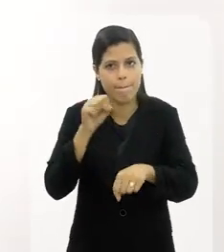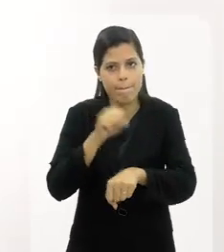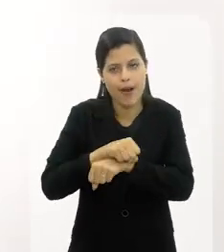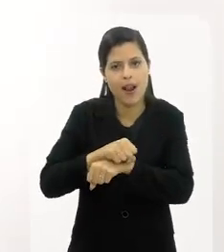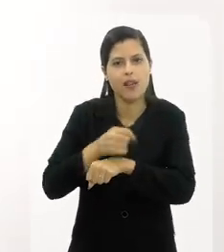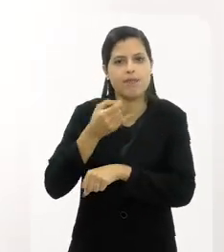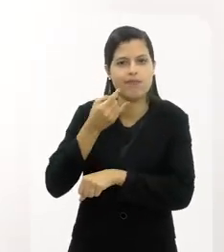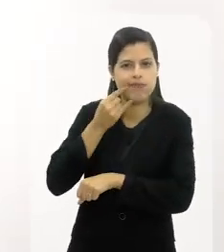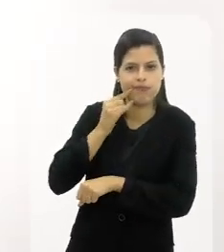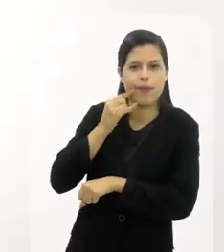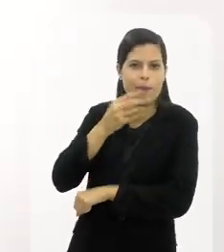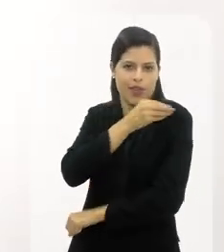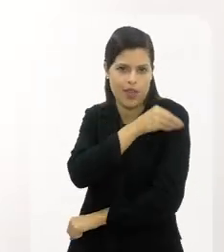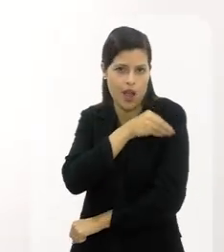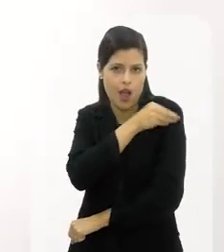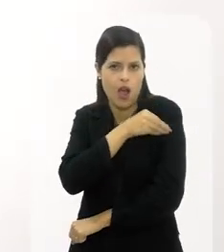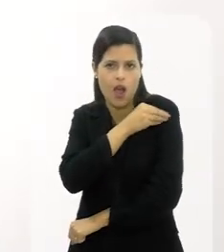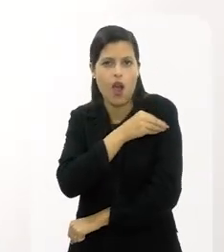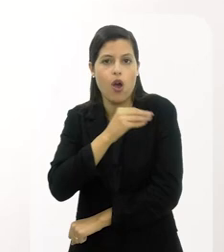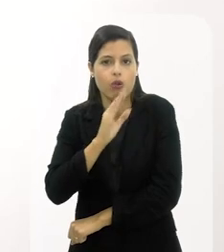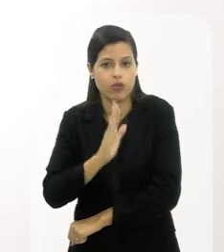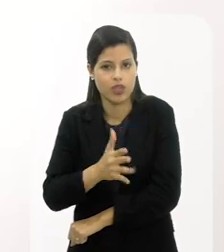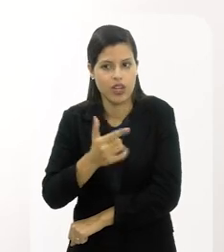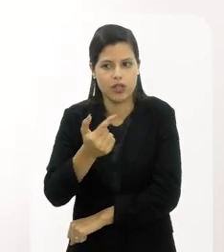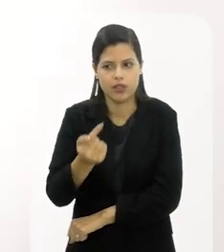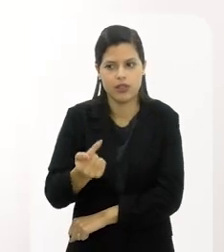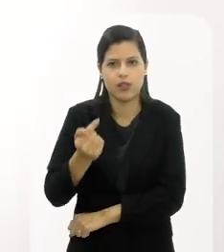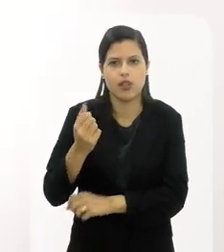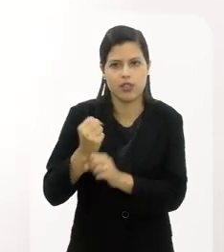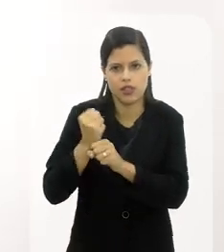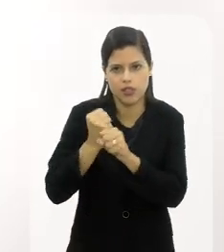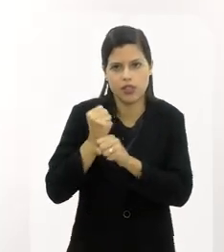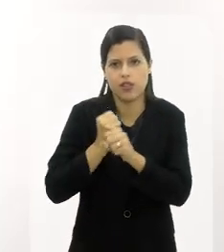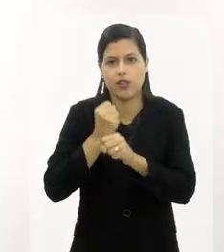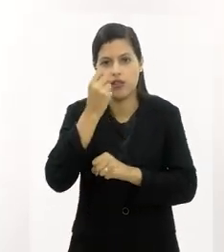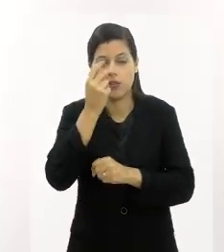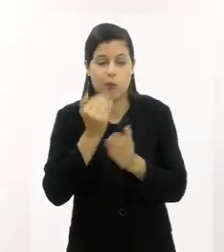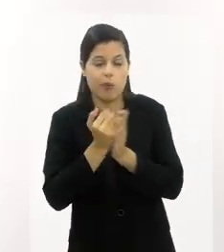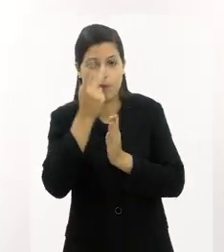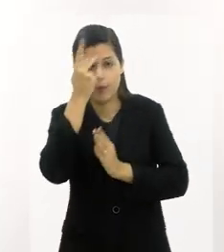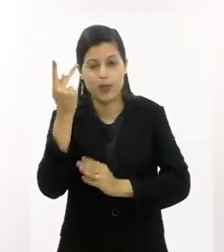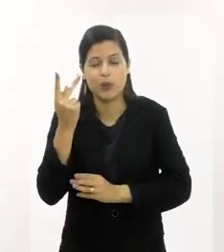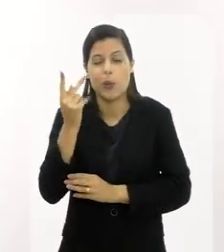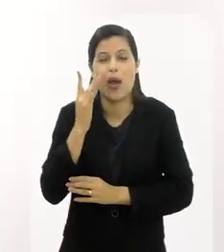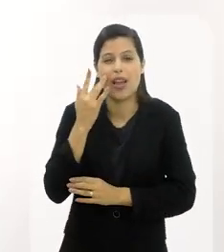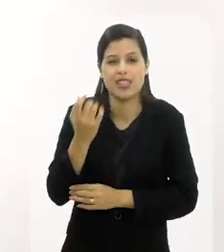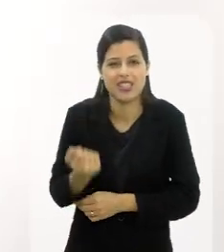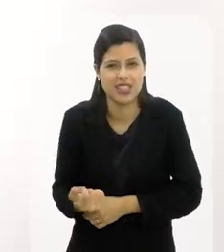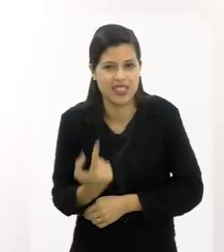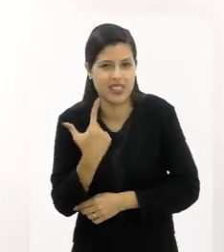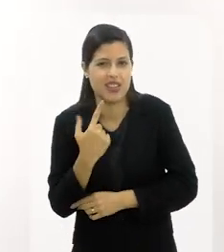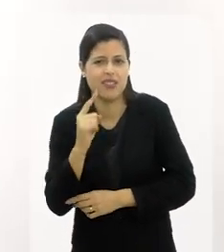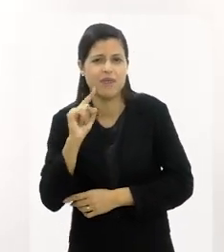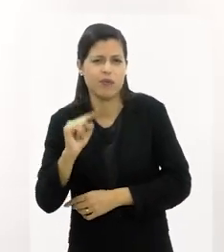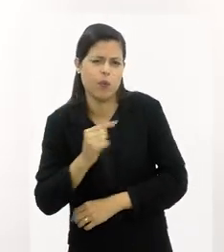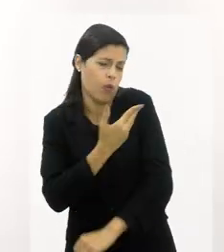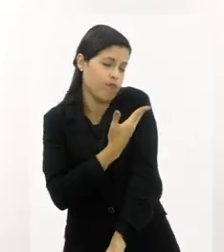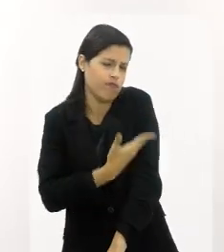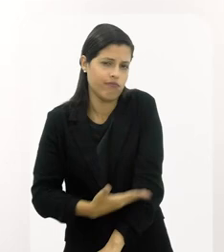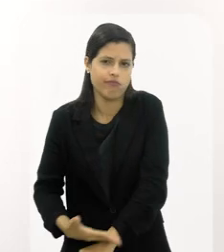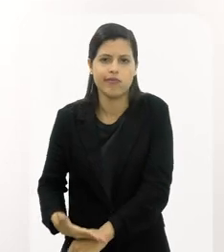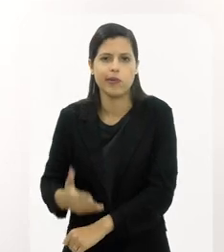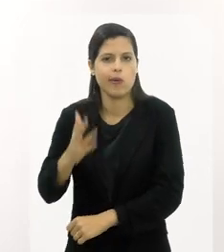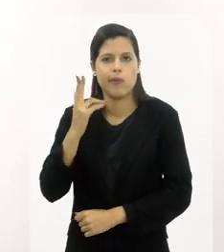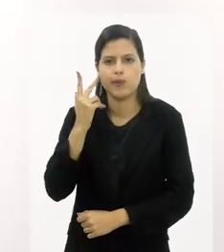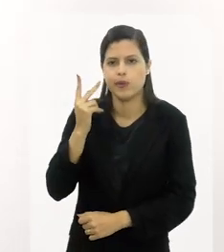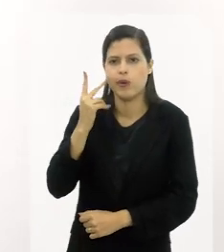tem 7 anos, aí no início todo mundo acha diferente, acha estranho. Mas depois se acostuma,